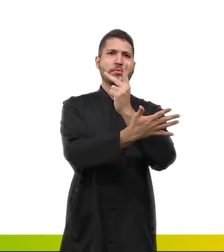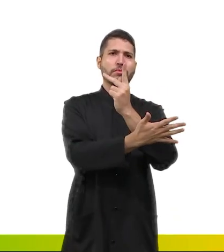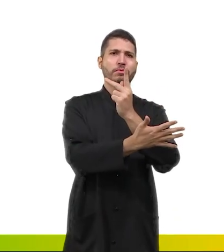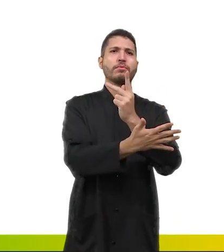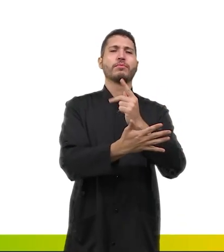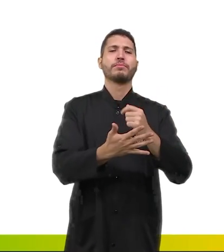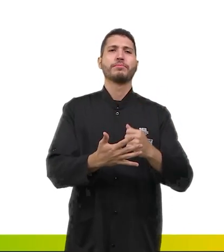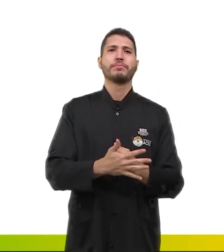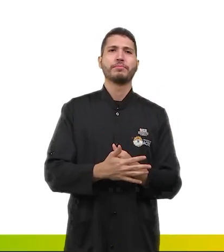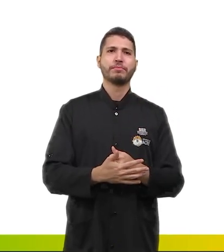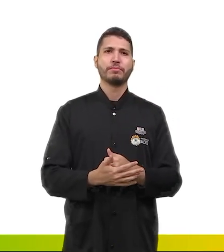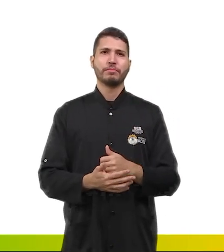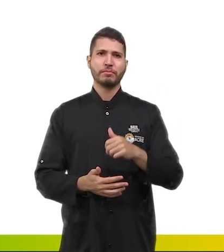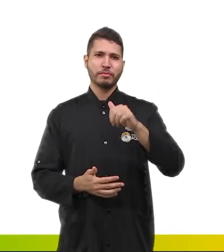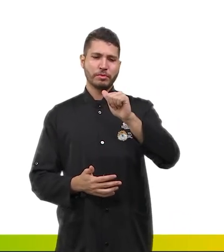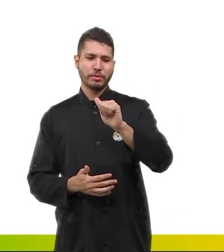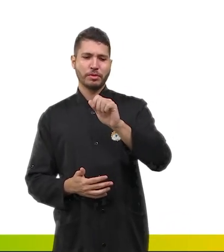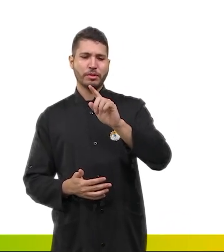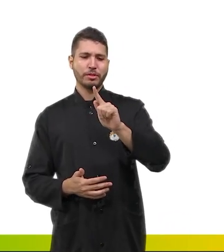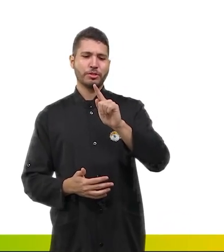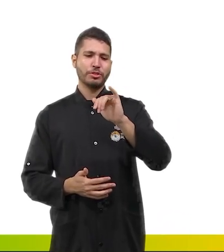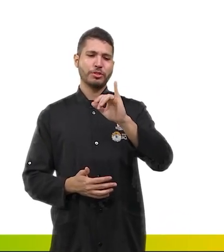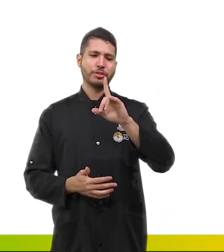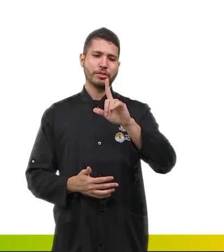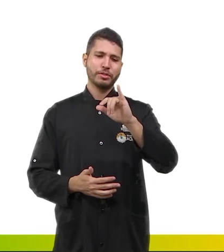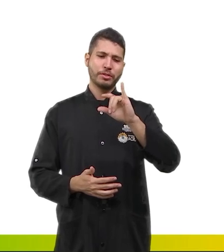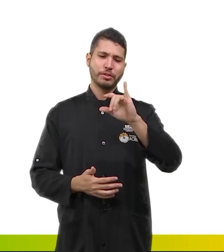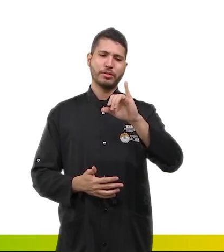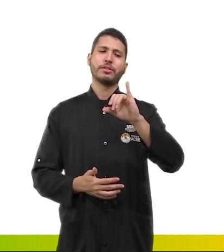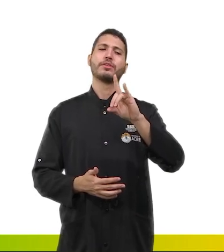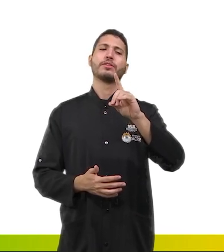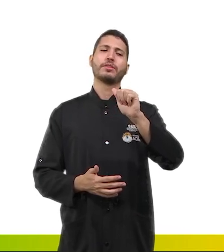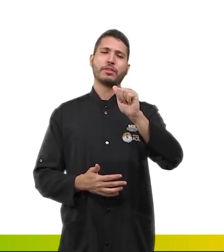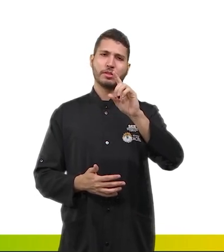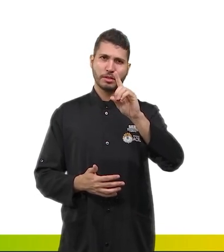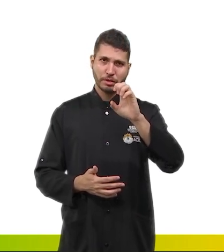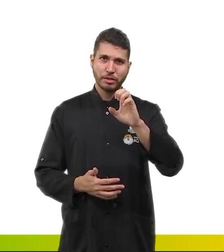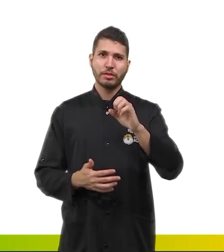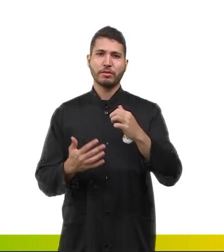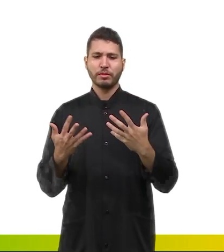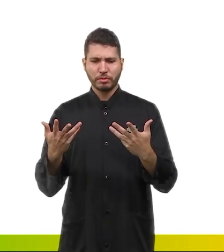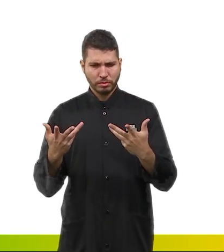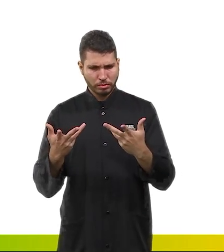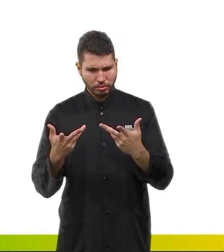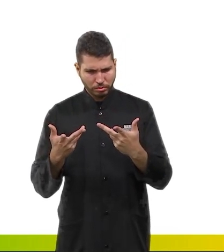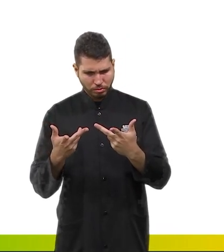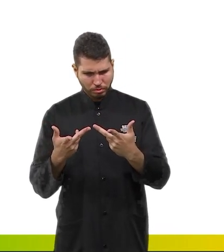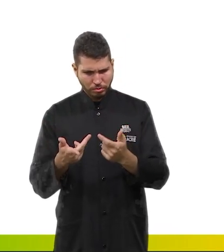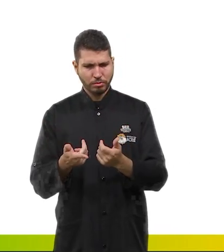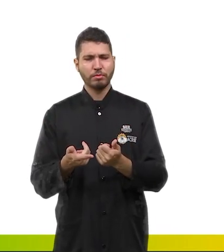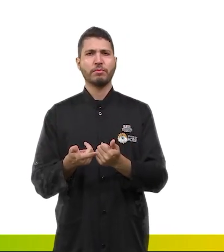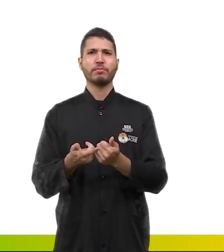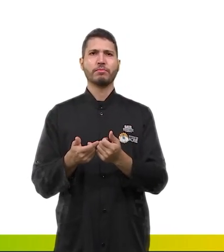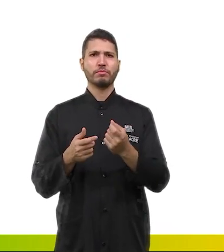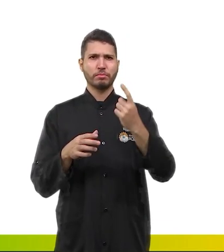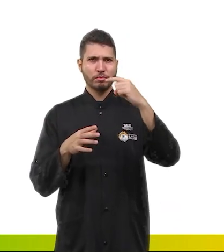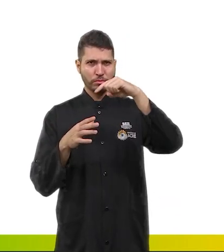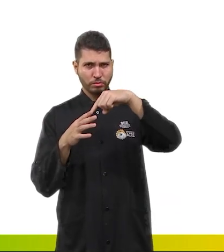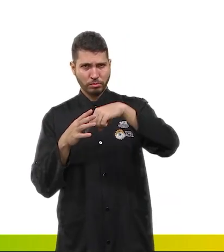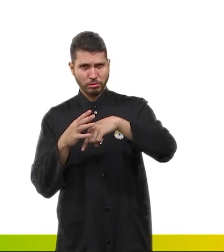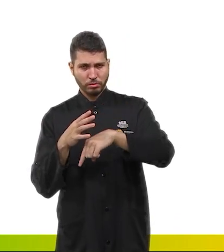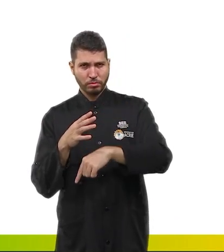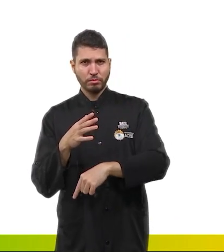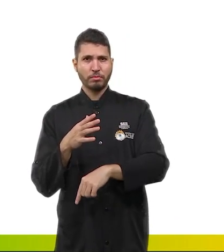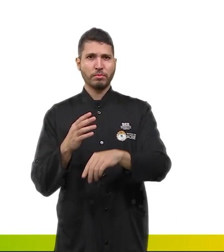um aperfeiçoamento dessa velocidade. O equilíbrio, como a gente mencionou, que seja essa capacidade de manter o corpo